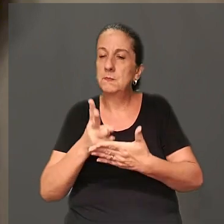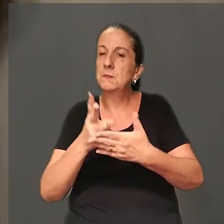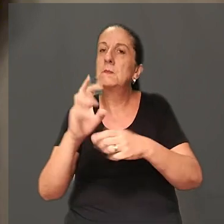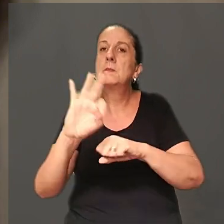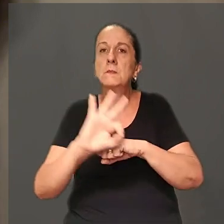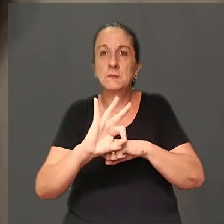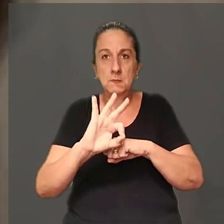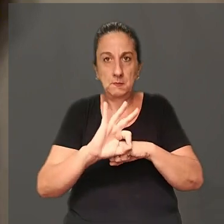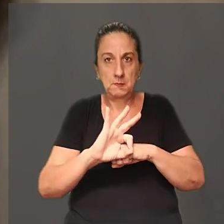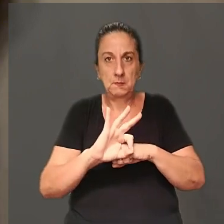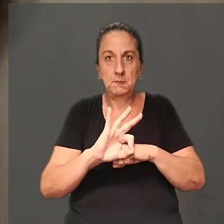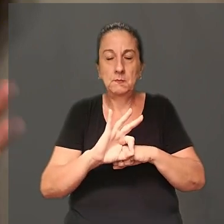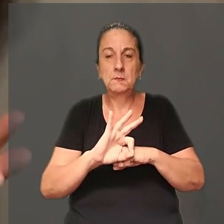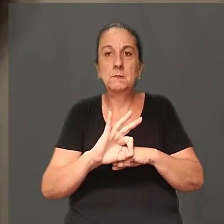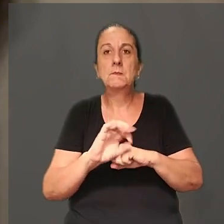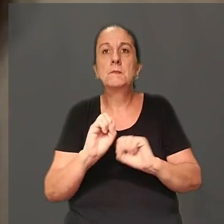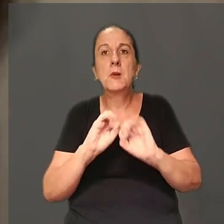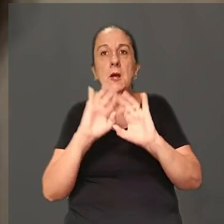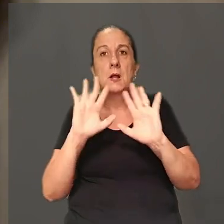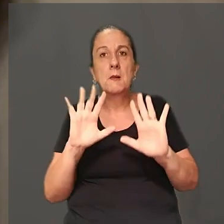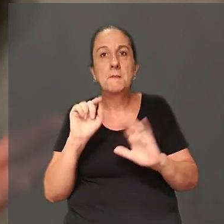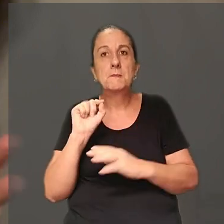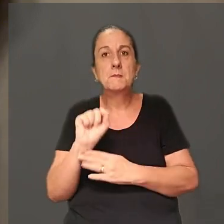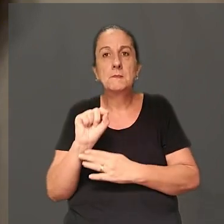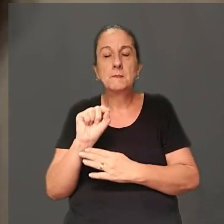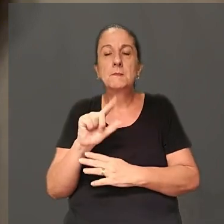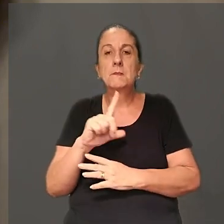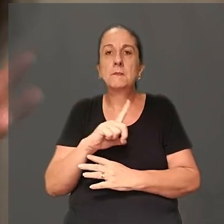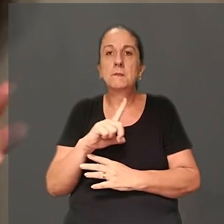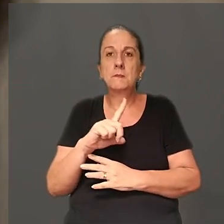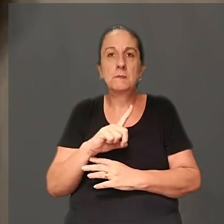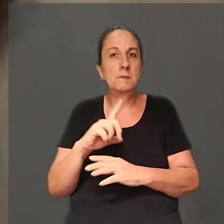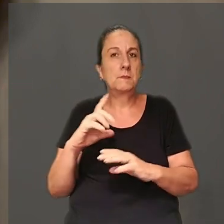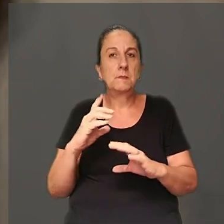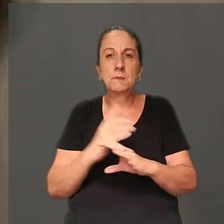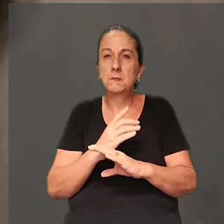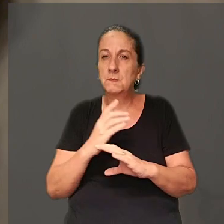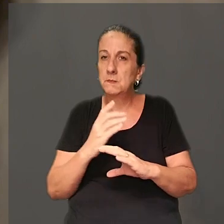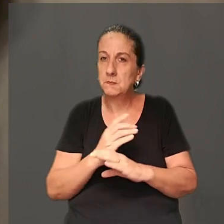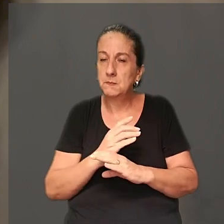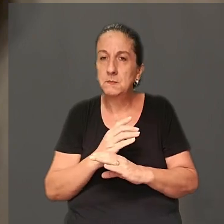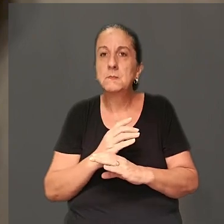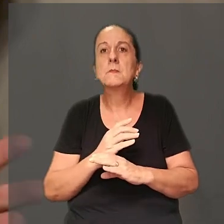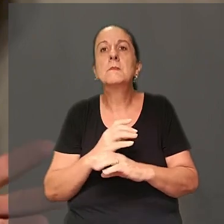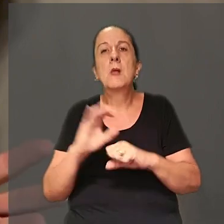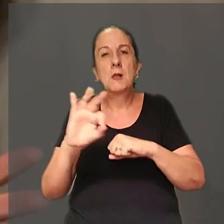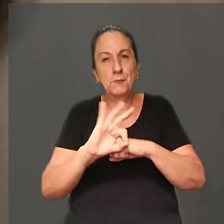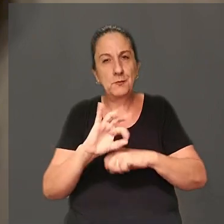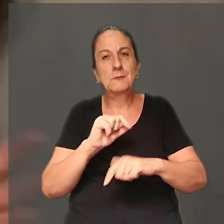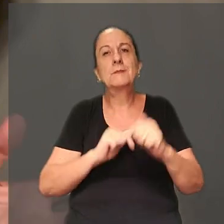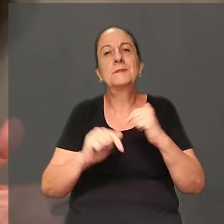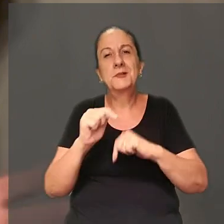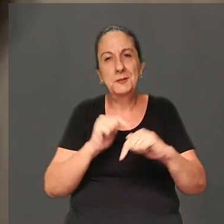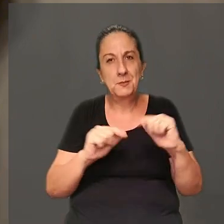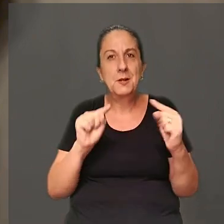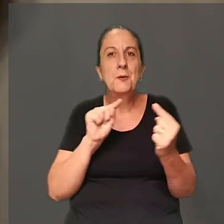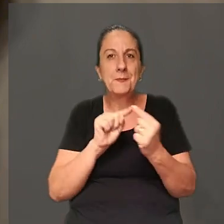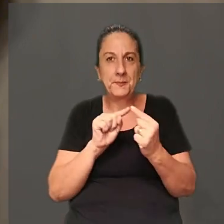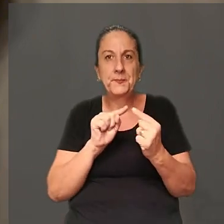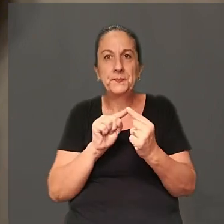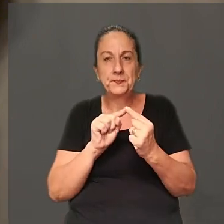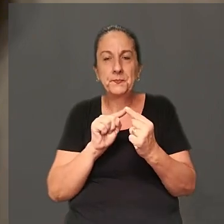advocacia. Claro que tinha total incompatibilidade com a advocacia trabalhista, não pude mais